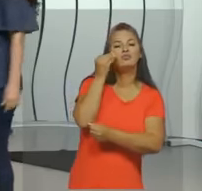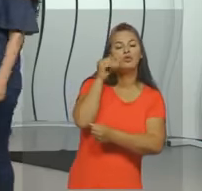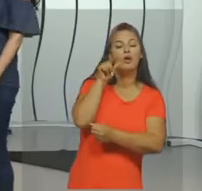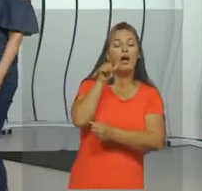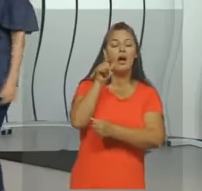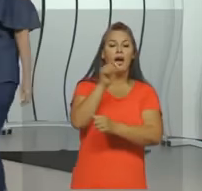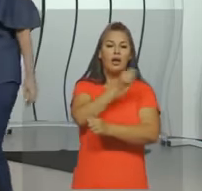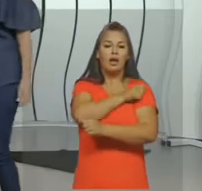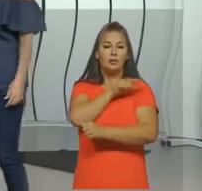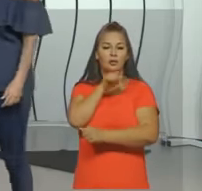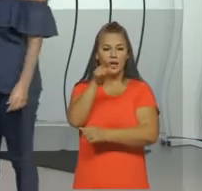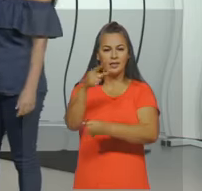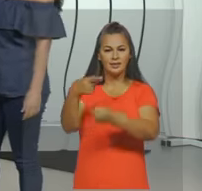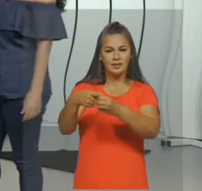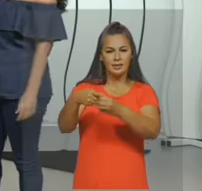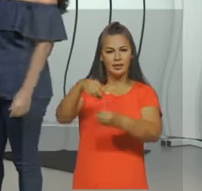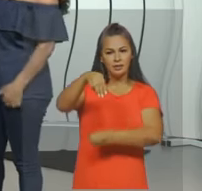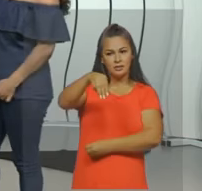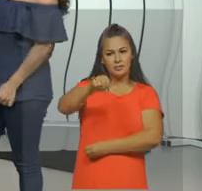você.